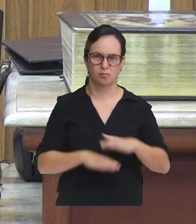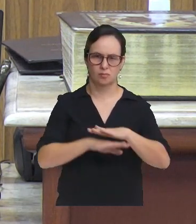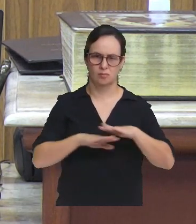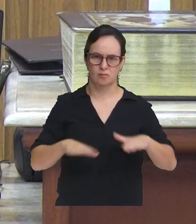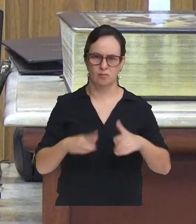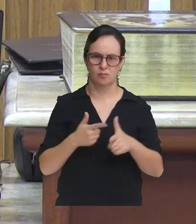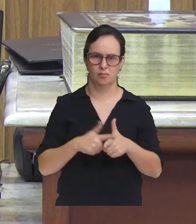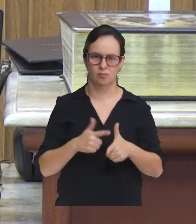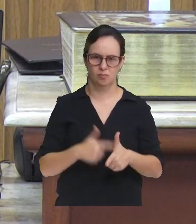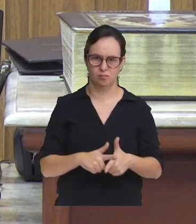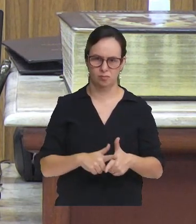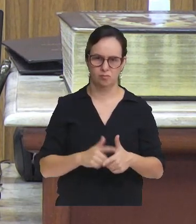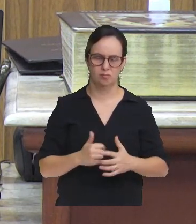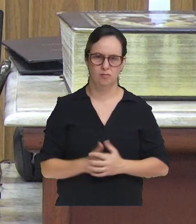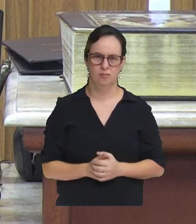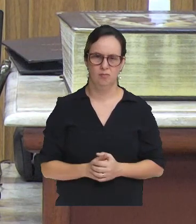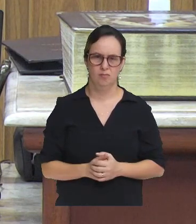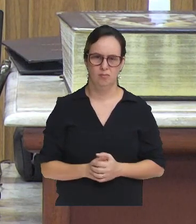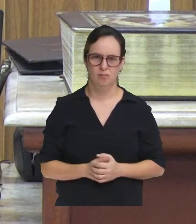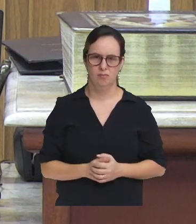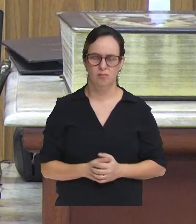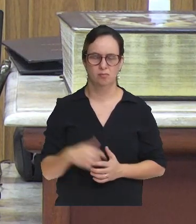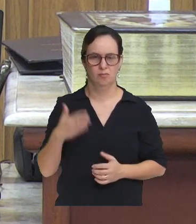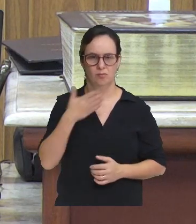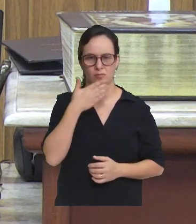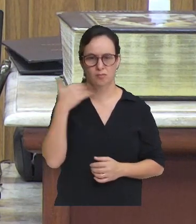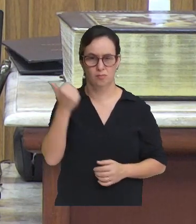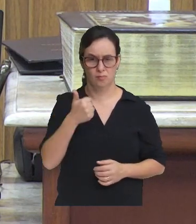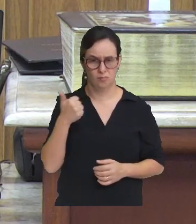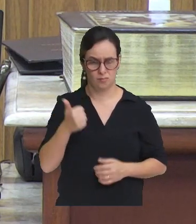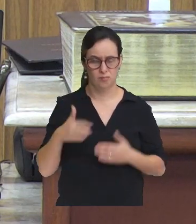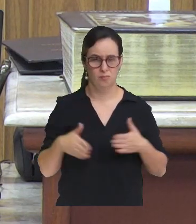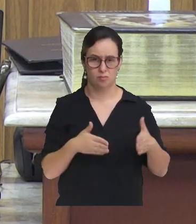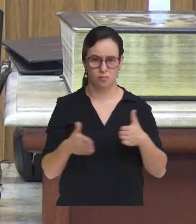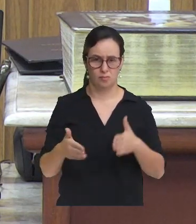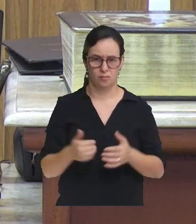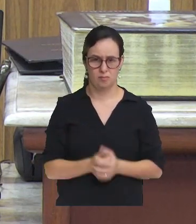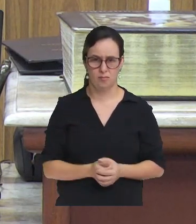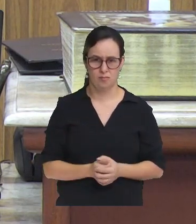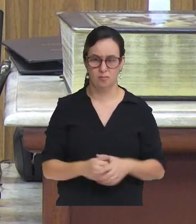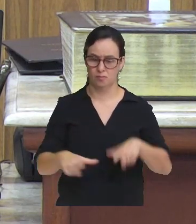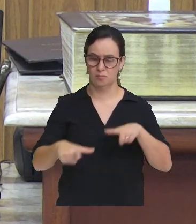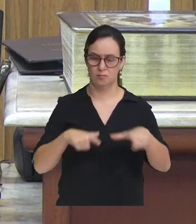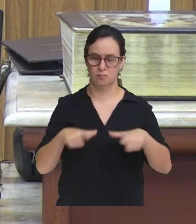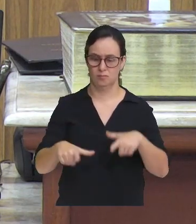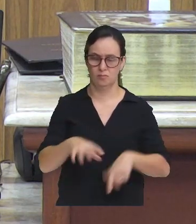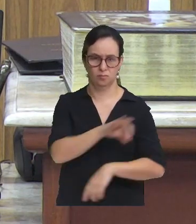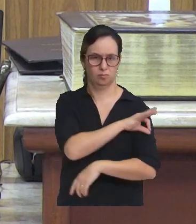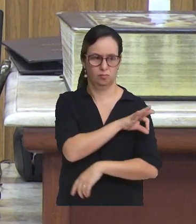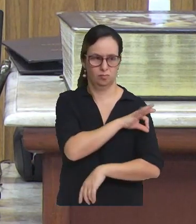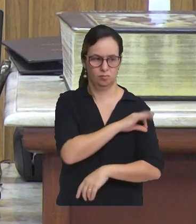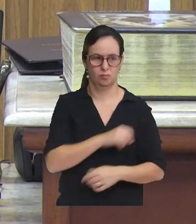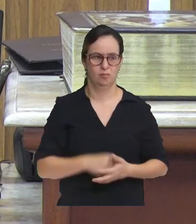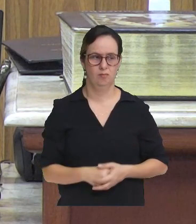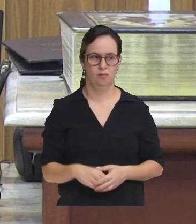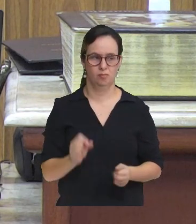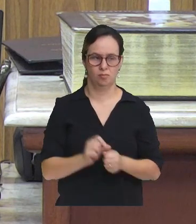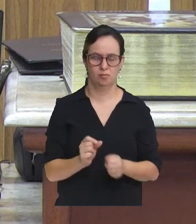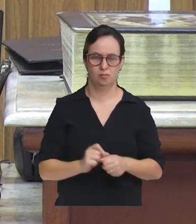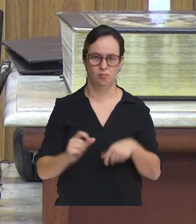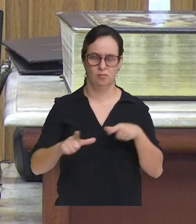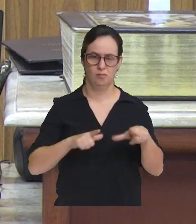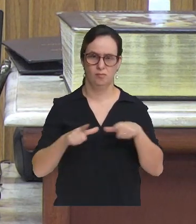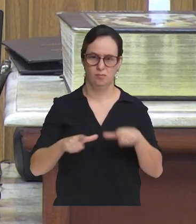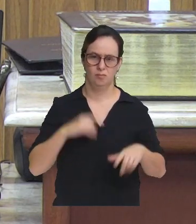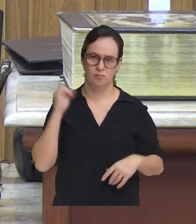forma mais plausível possível, né? A atividade delegada, ela exerce um trabalho muito importante na cidade de Assis,